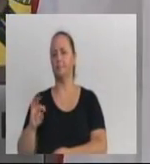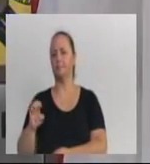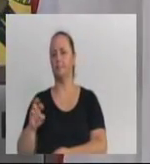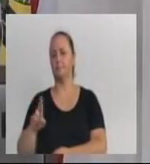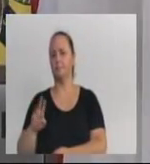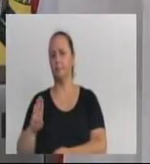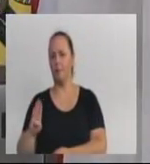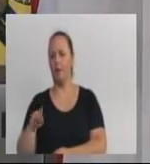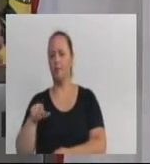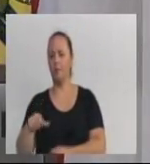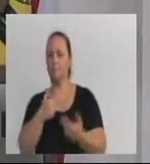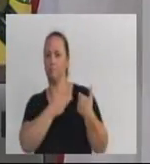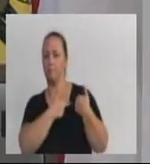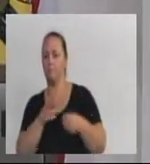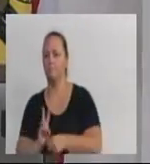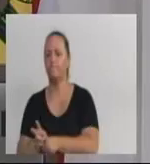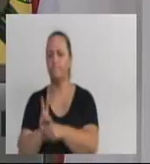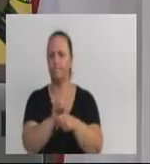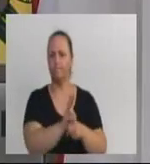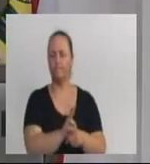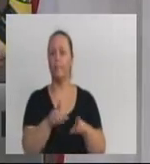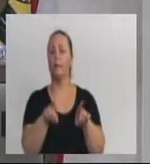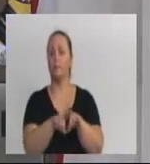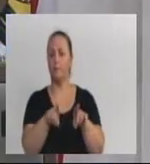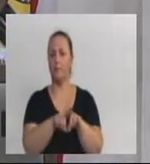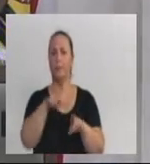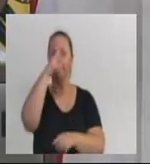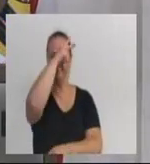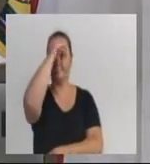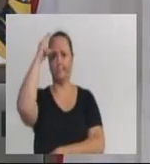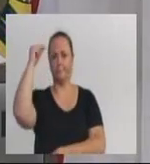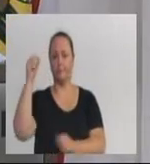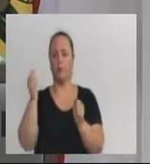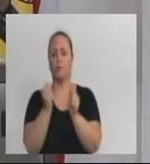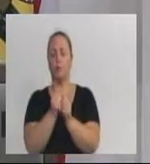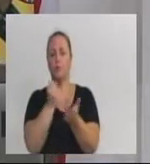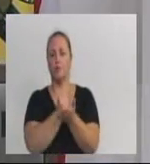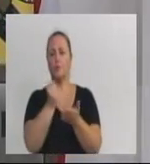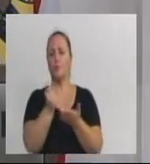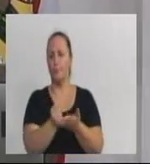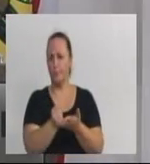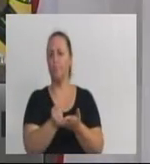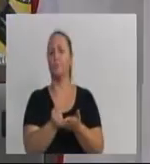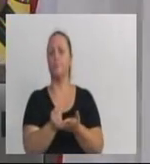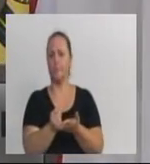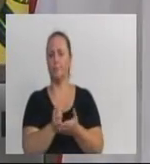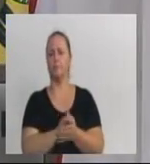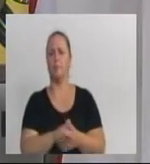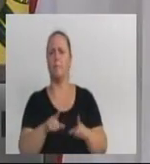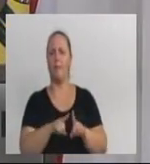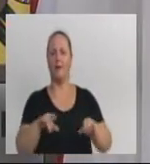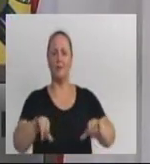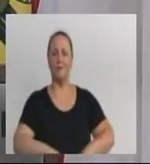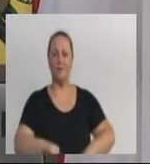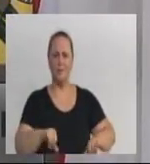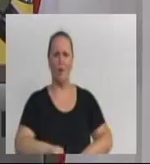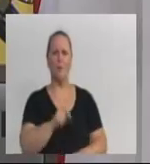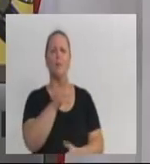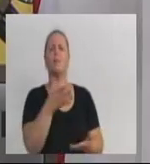fiscalização e o Executivo Municipal como a outra parte do contrato? E a outra parte que sofre é o povo. Por